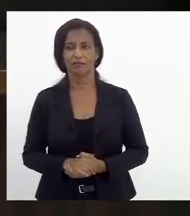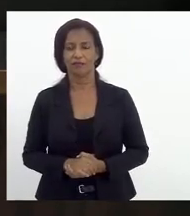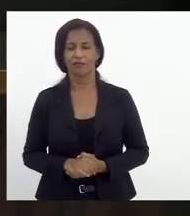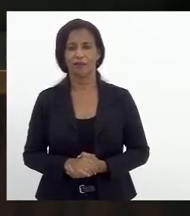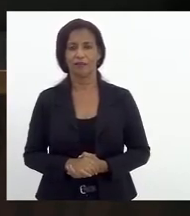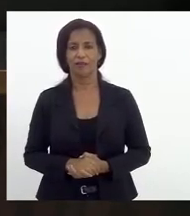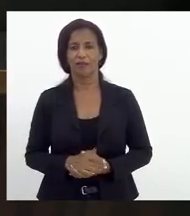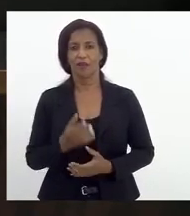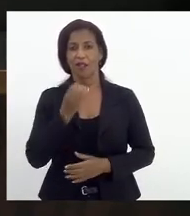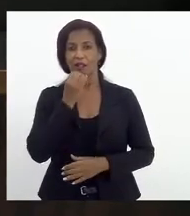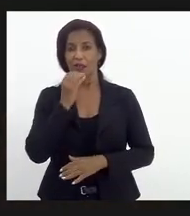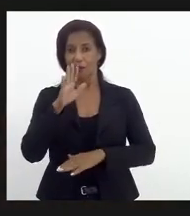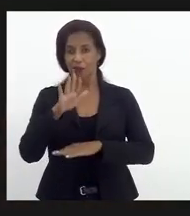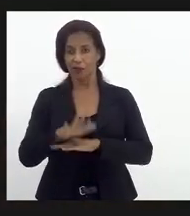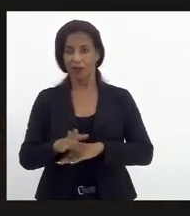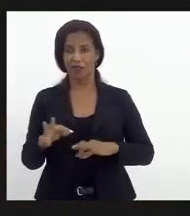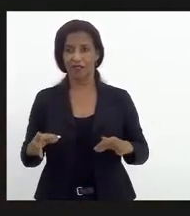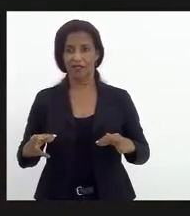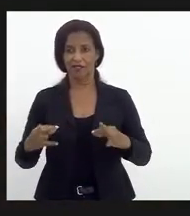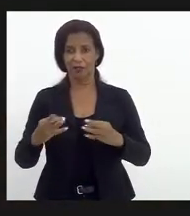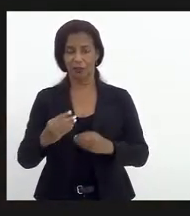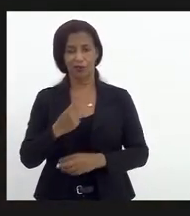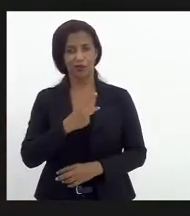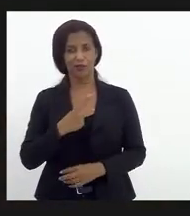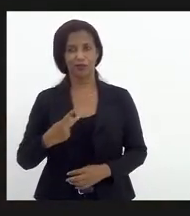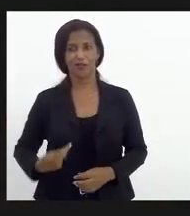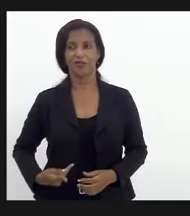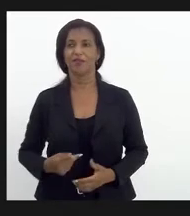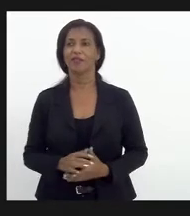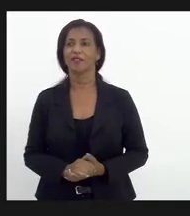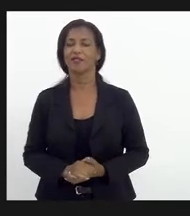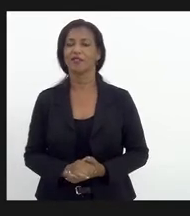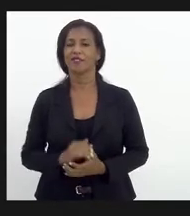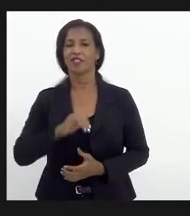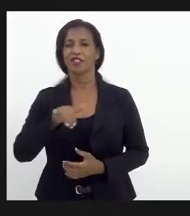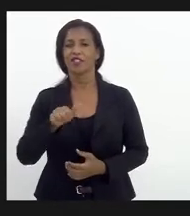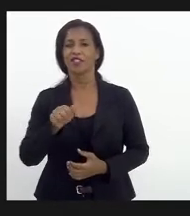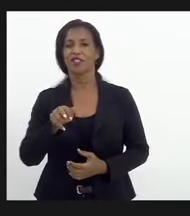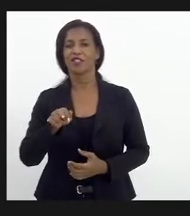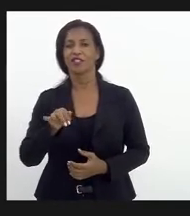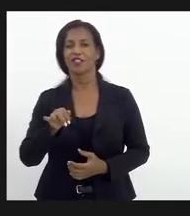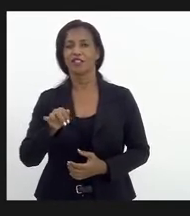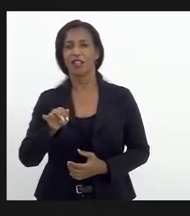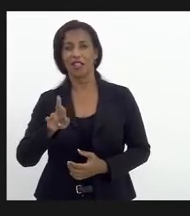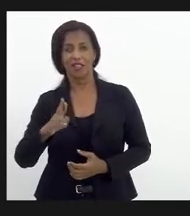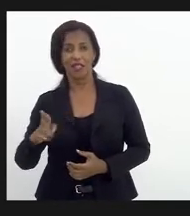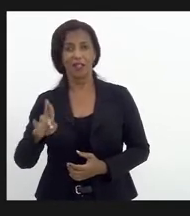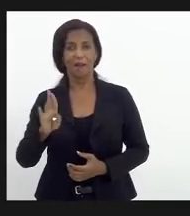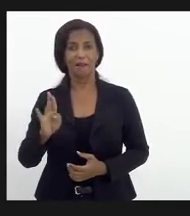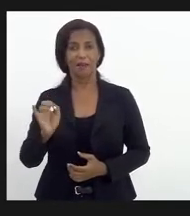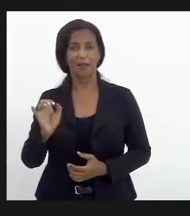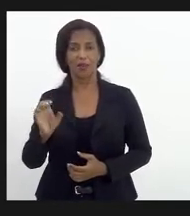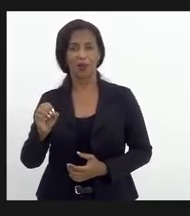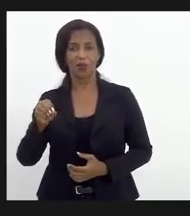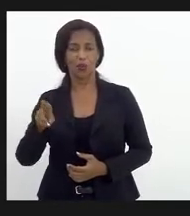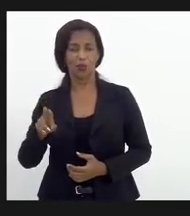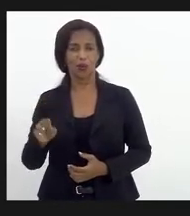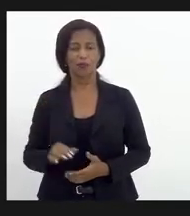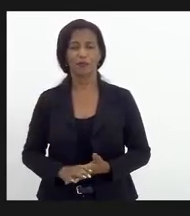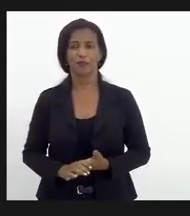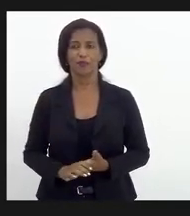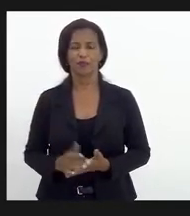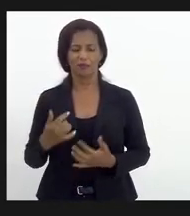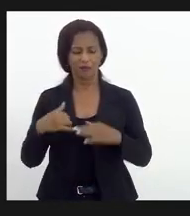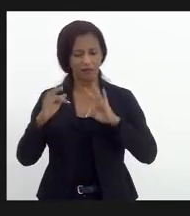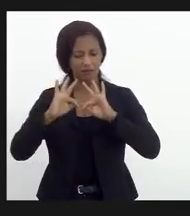Boa tarde a todos e a todas. Boa tarde, presidente Jair Bittencourt. Fiquei muito feliz de todos